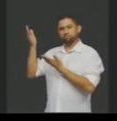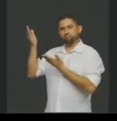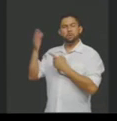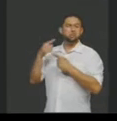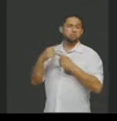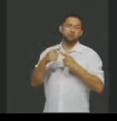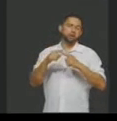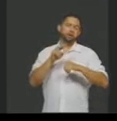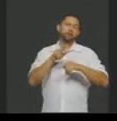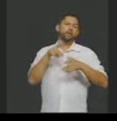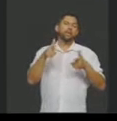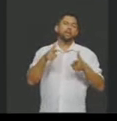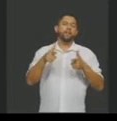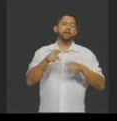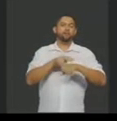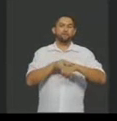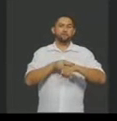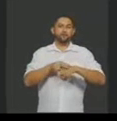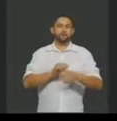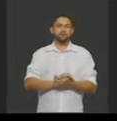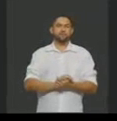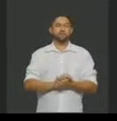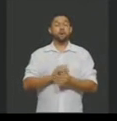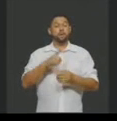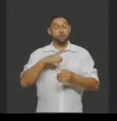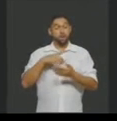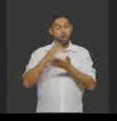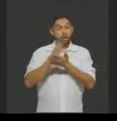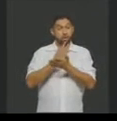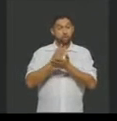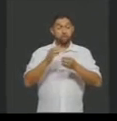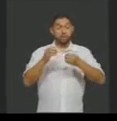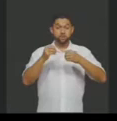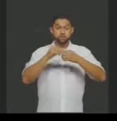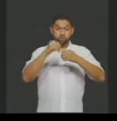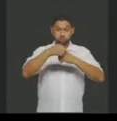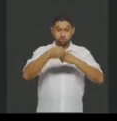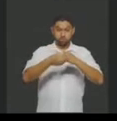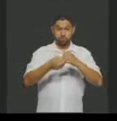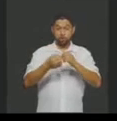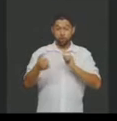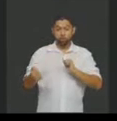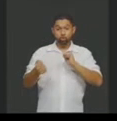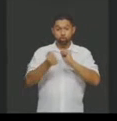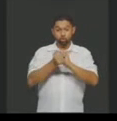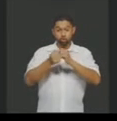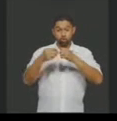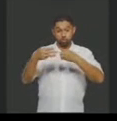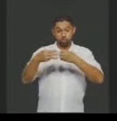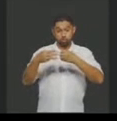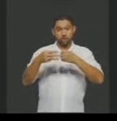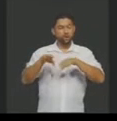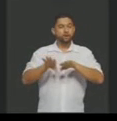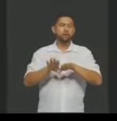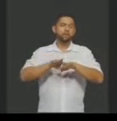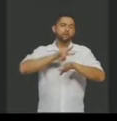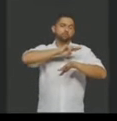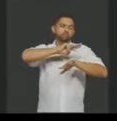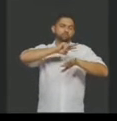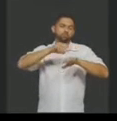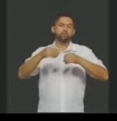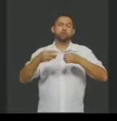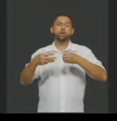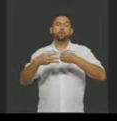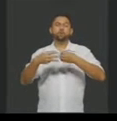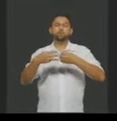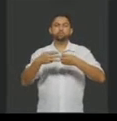verdes, não é mesmo? Existem unicelulares, coloniais e também multicelulares. No caso aqui dessa figura nós temos